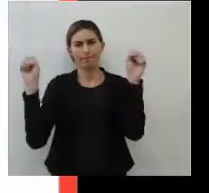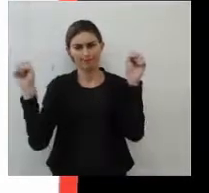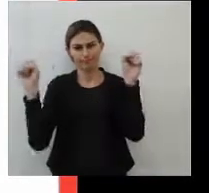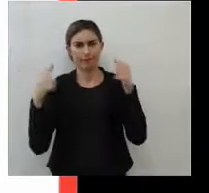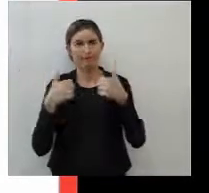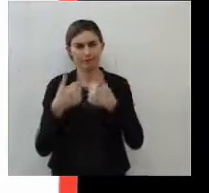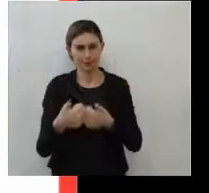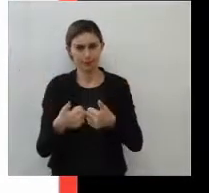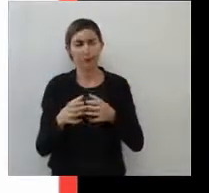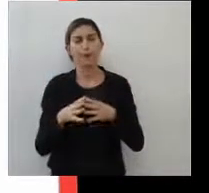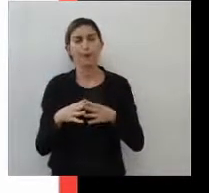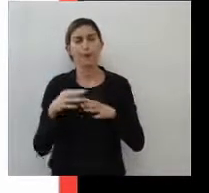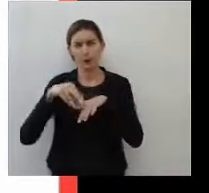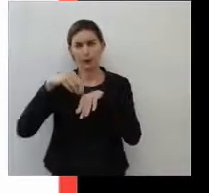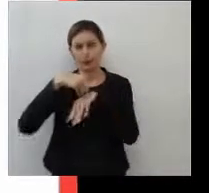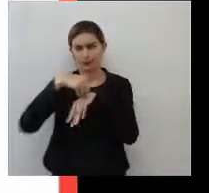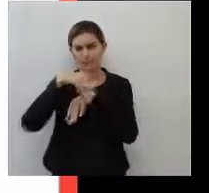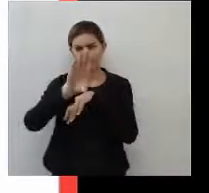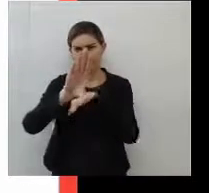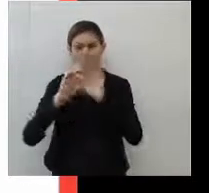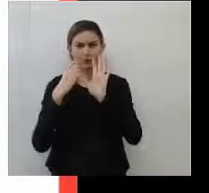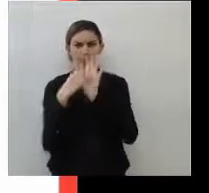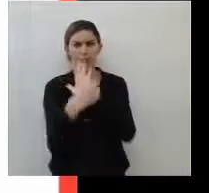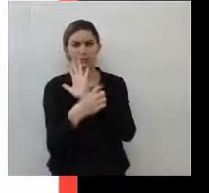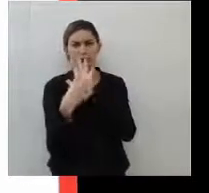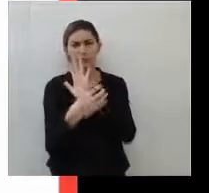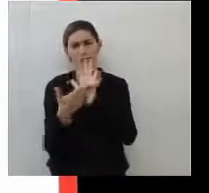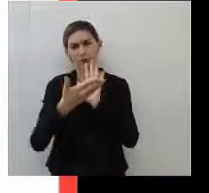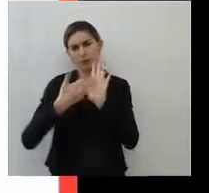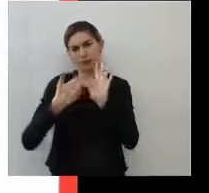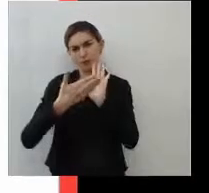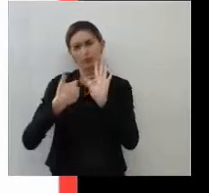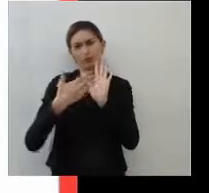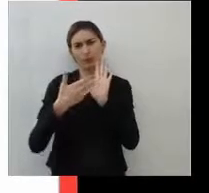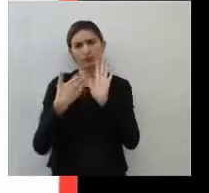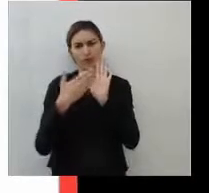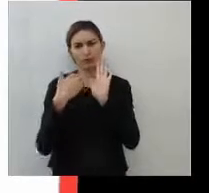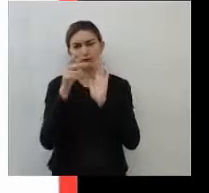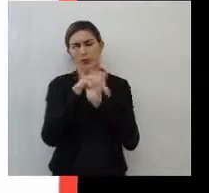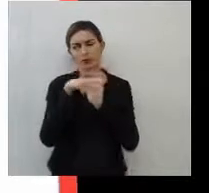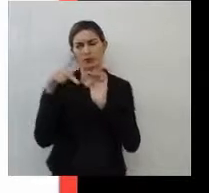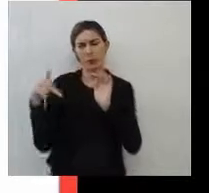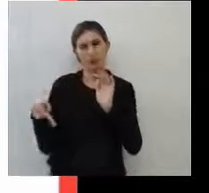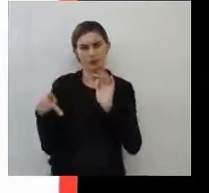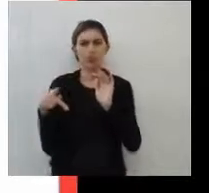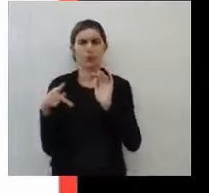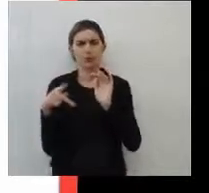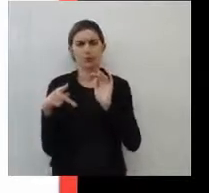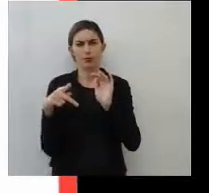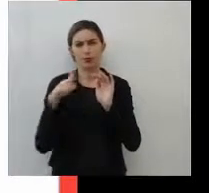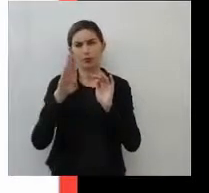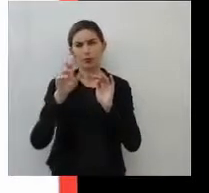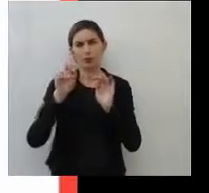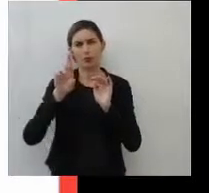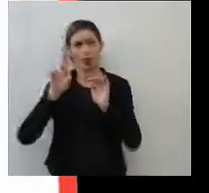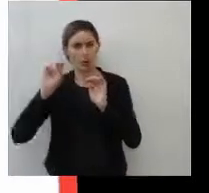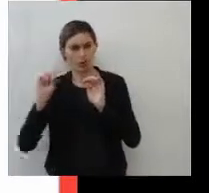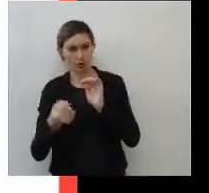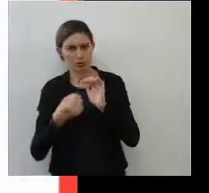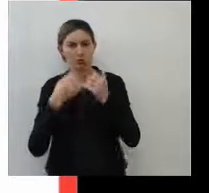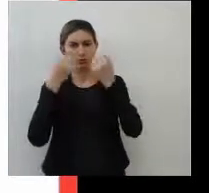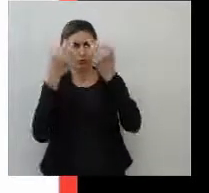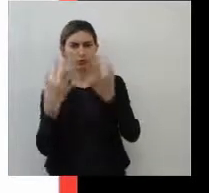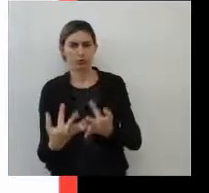bem? Eu trouxe um trechinho tirado do livro do professor Boris Fausto, que diz assim,